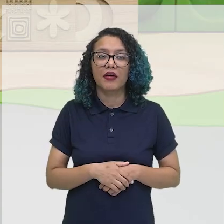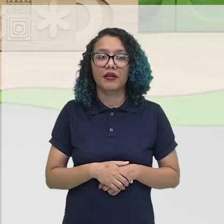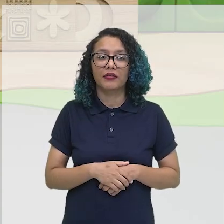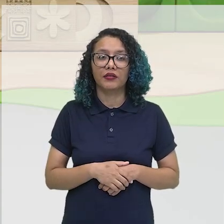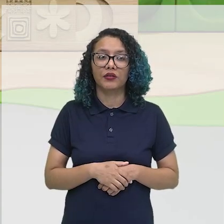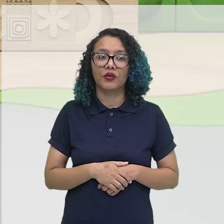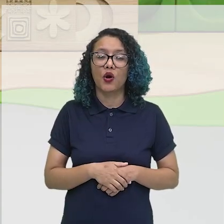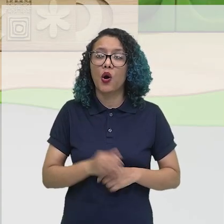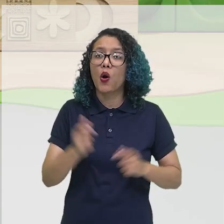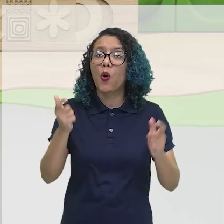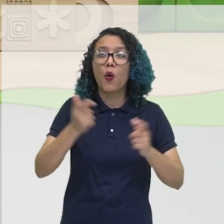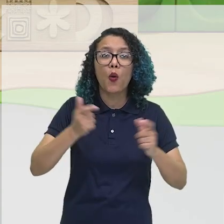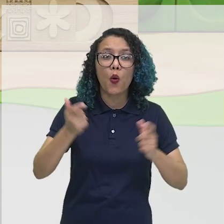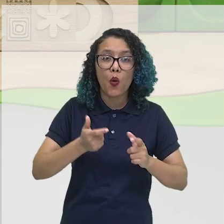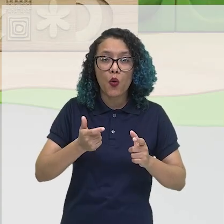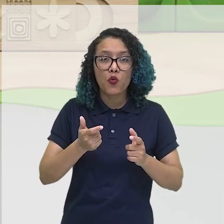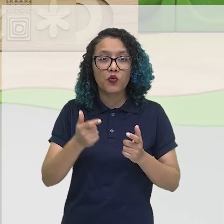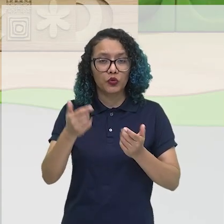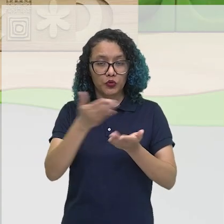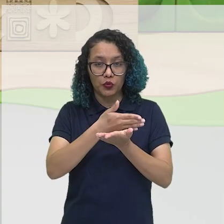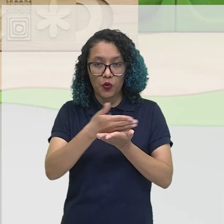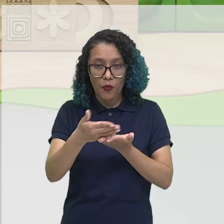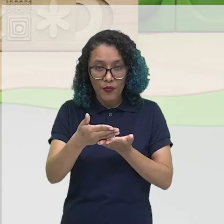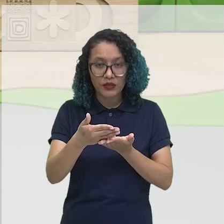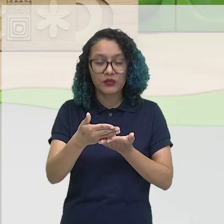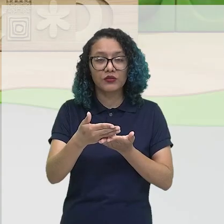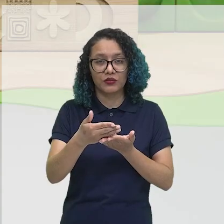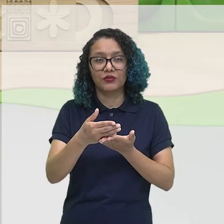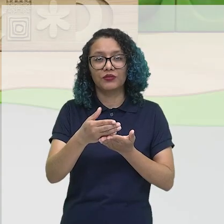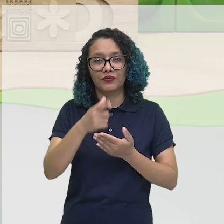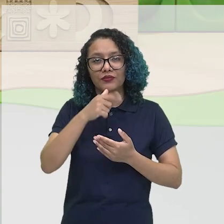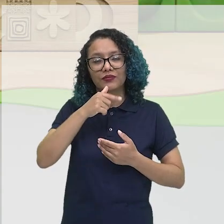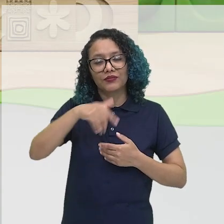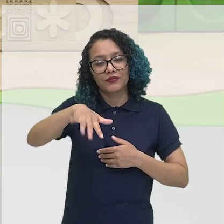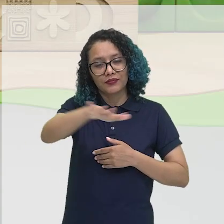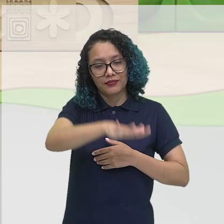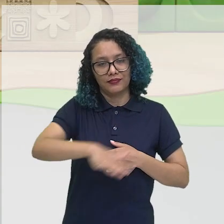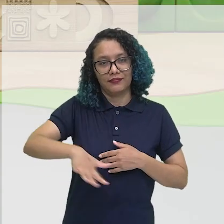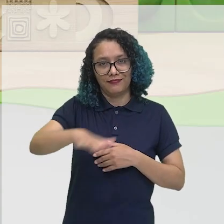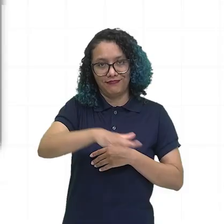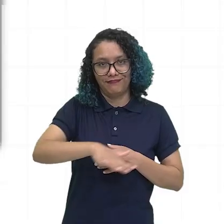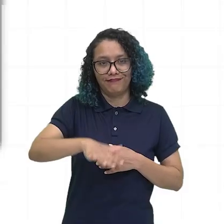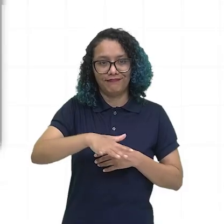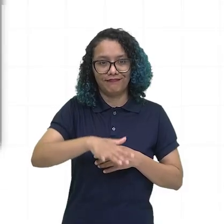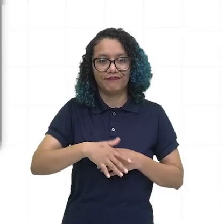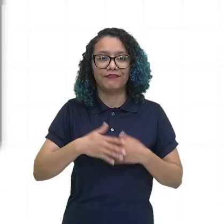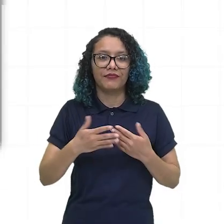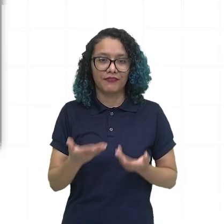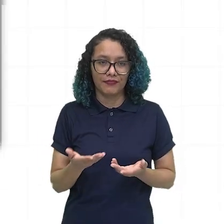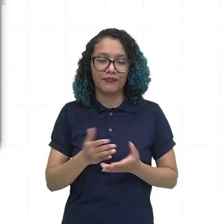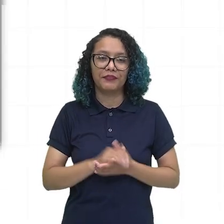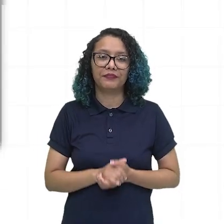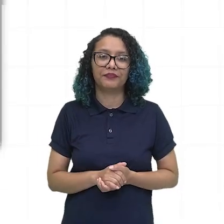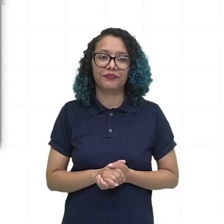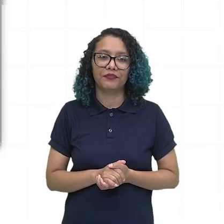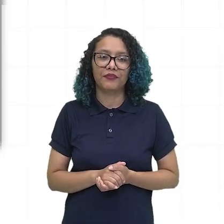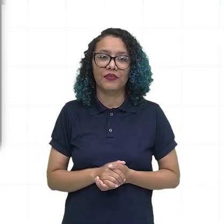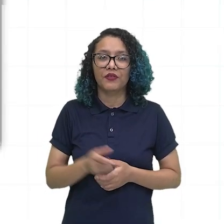origem geológica da bacia amazônica. E aí você vai agora